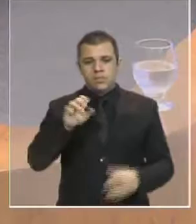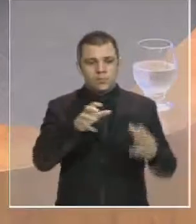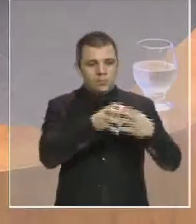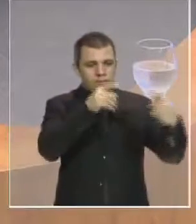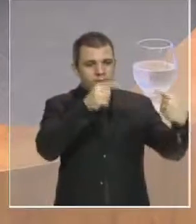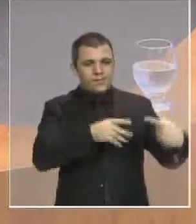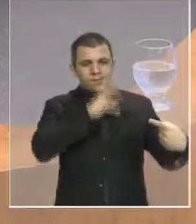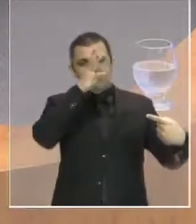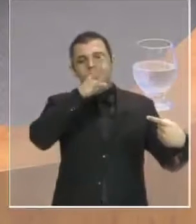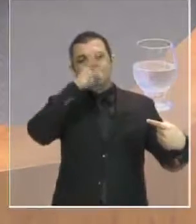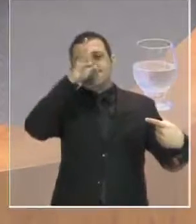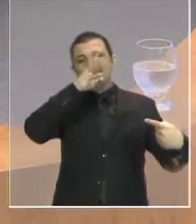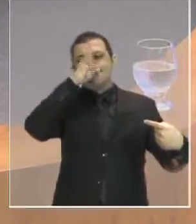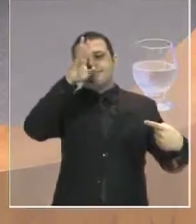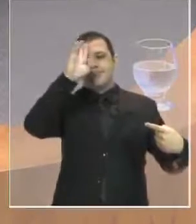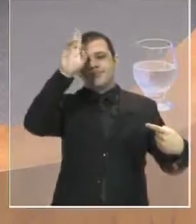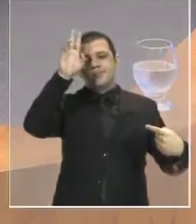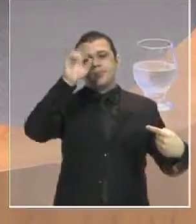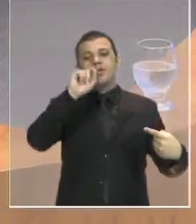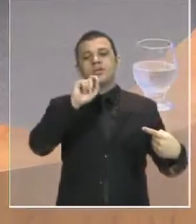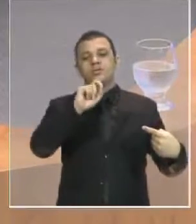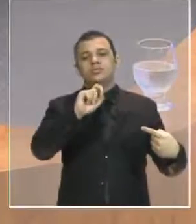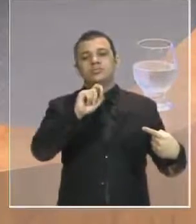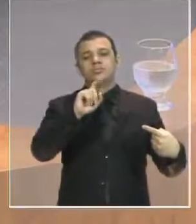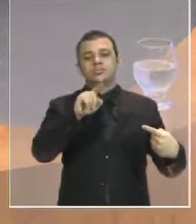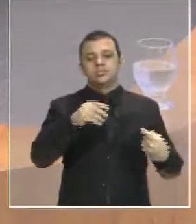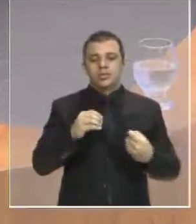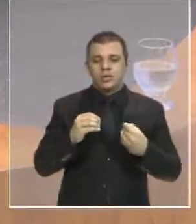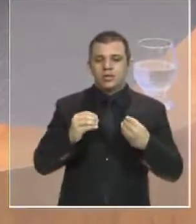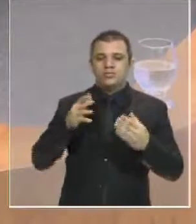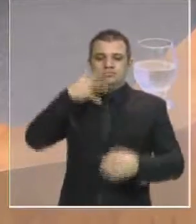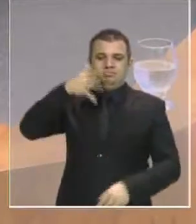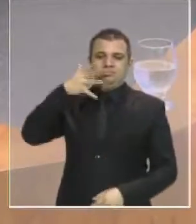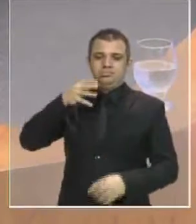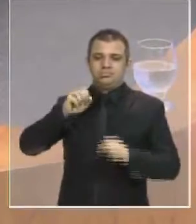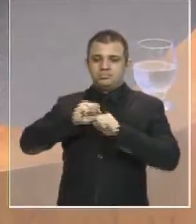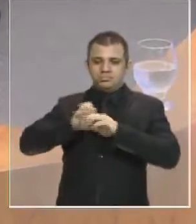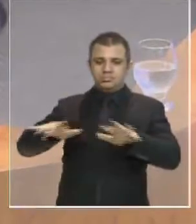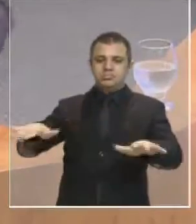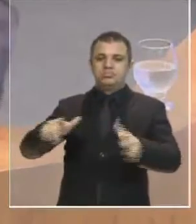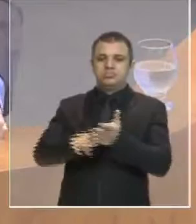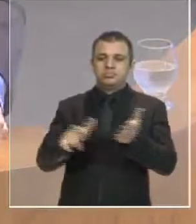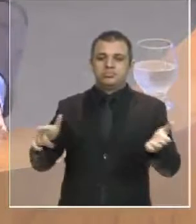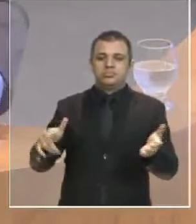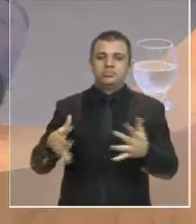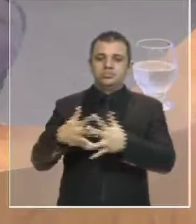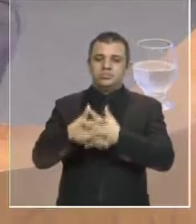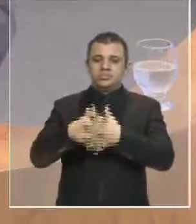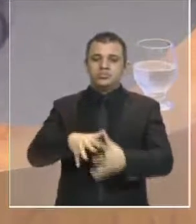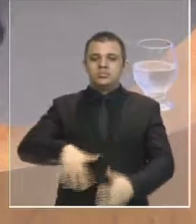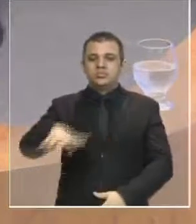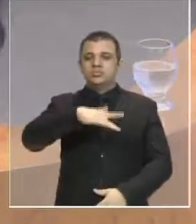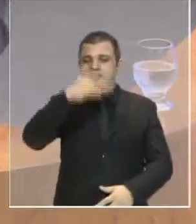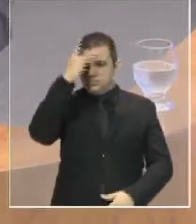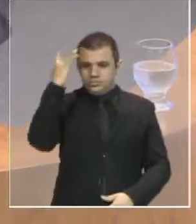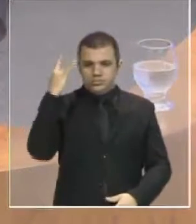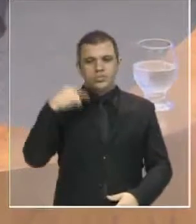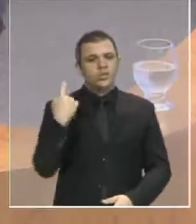a tribuna, para a imprensa e confundir a opinião pública. E isso nós não vamos aceitar, em nenhum